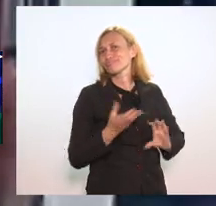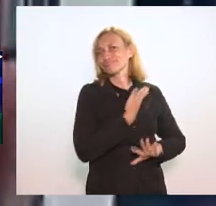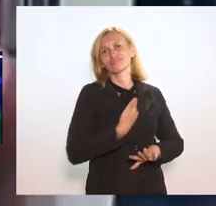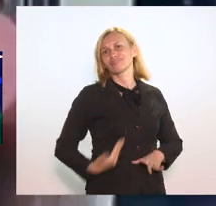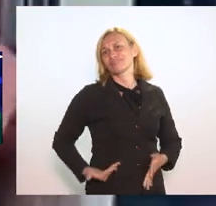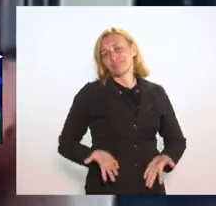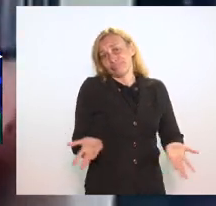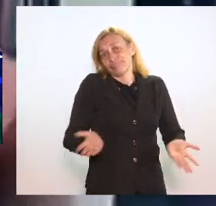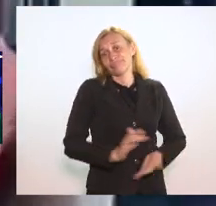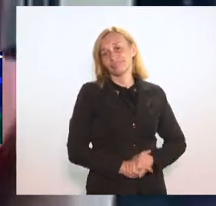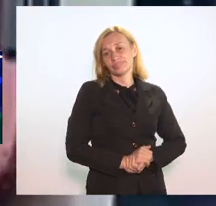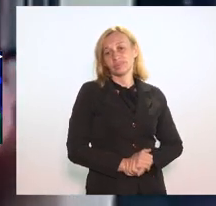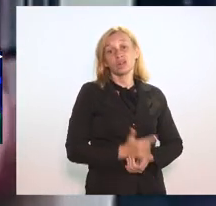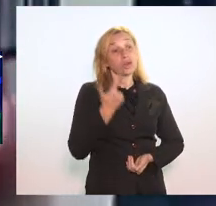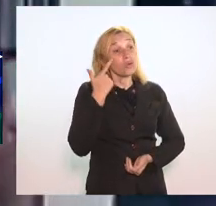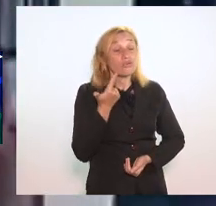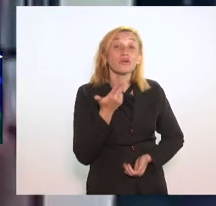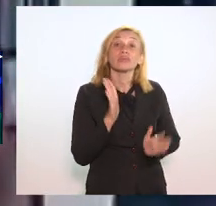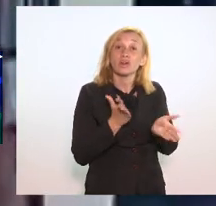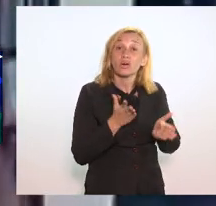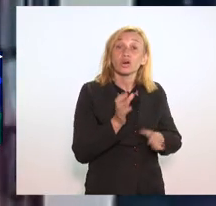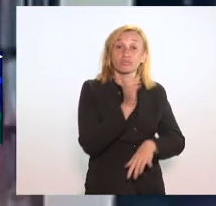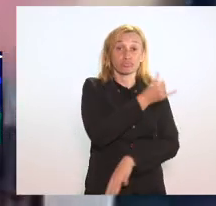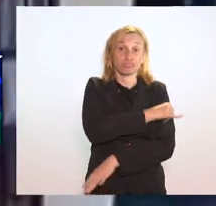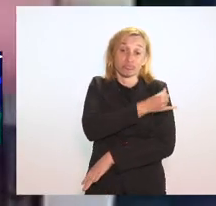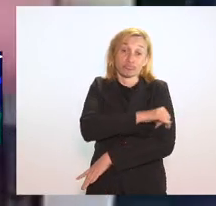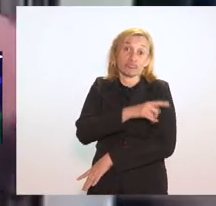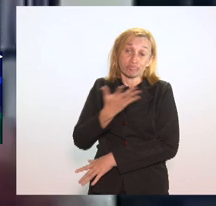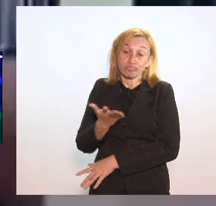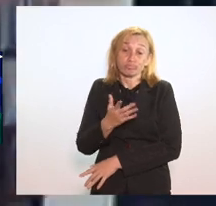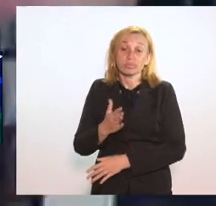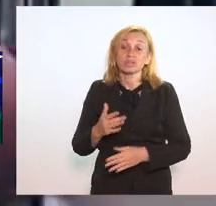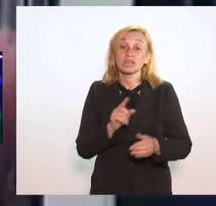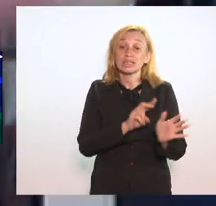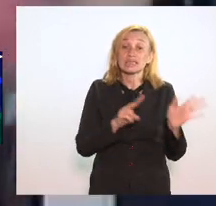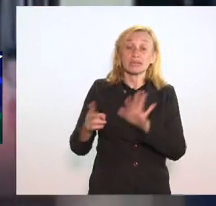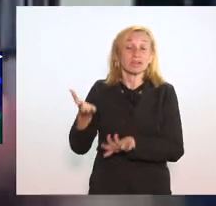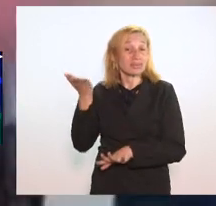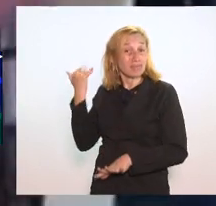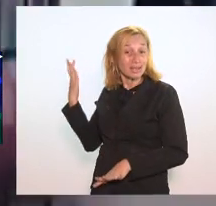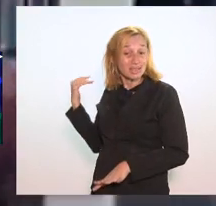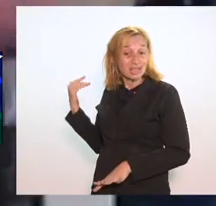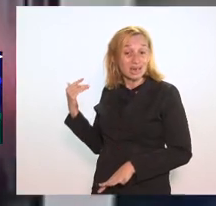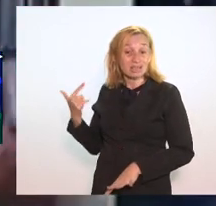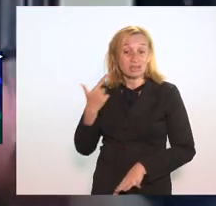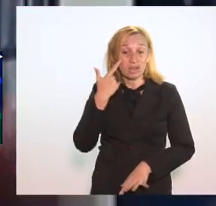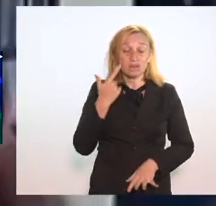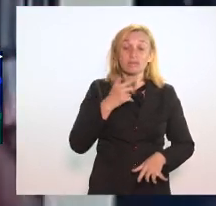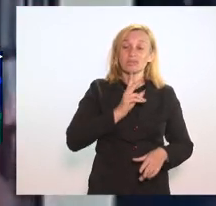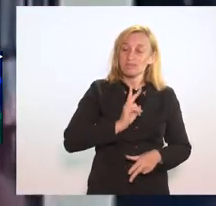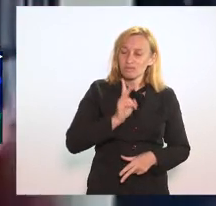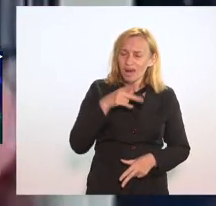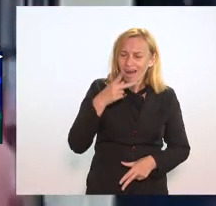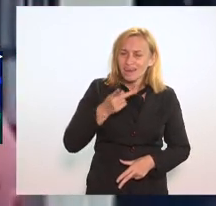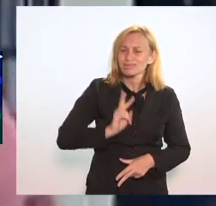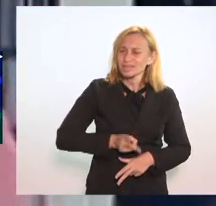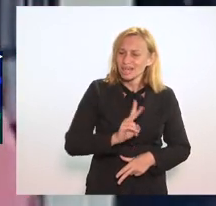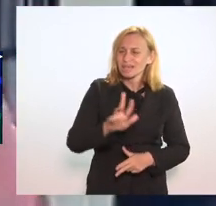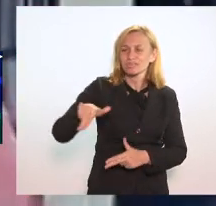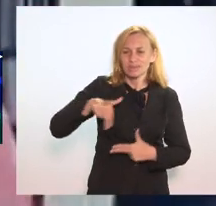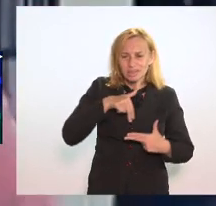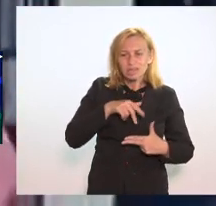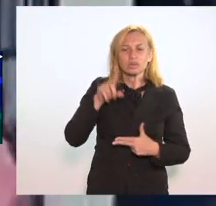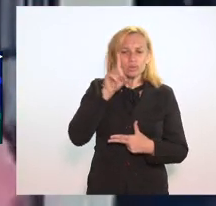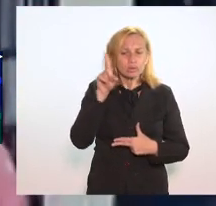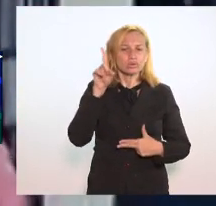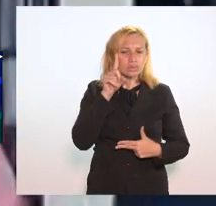para o vovô o que nós assistimos o Rio de Janeiro e desde a semana passada eu tenho ocupada A Tribuna todos os dias para